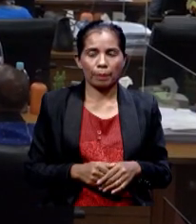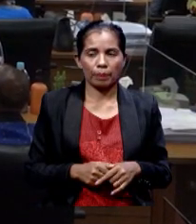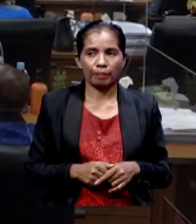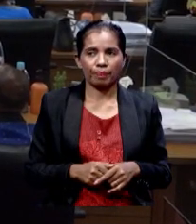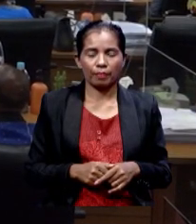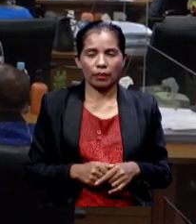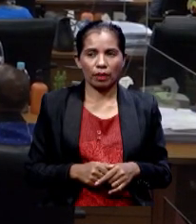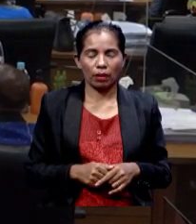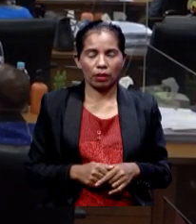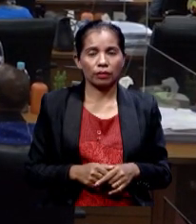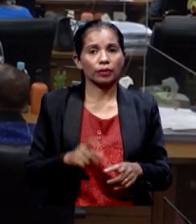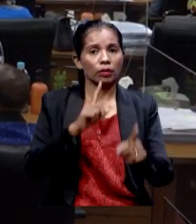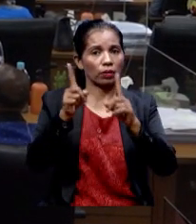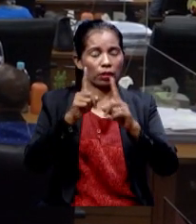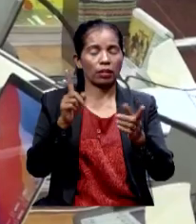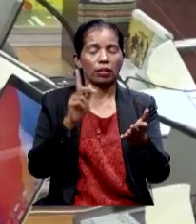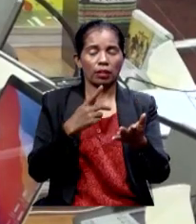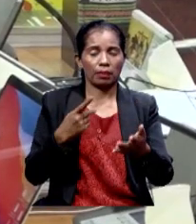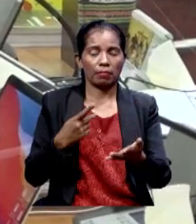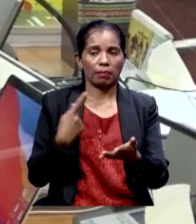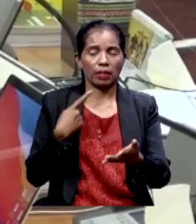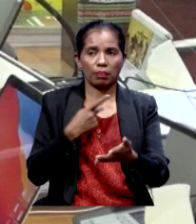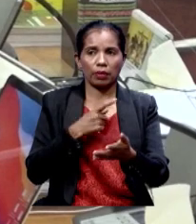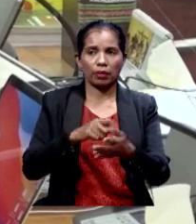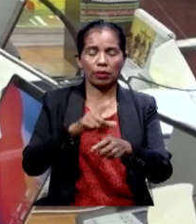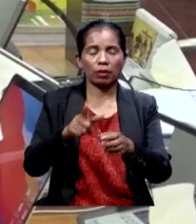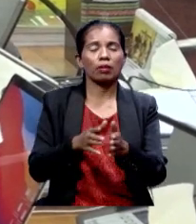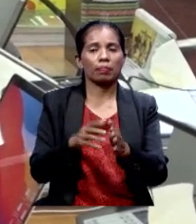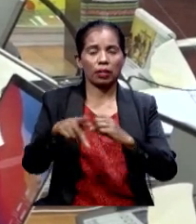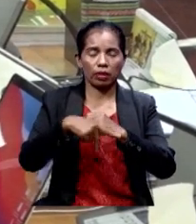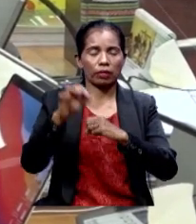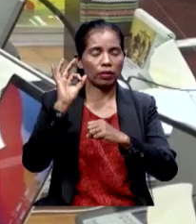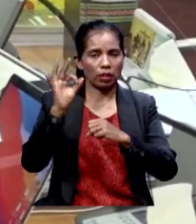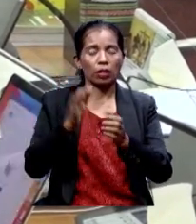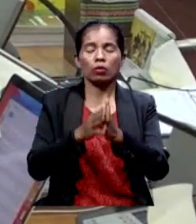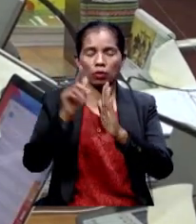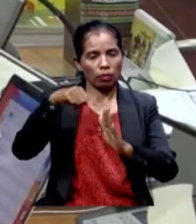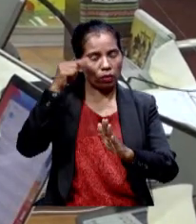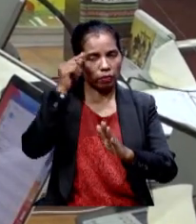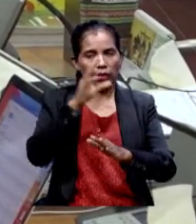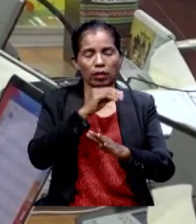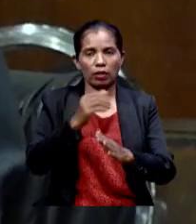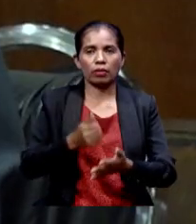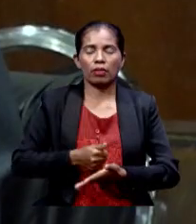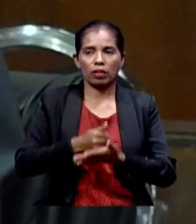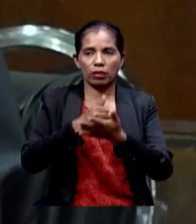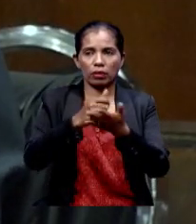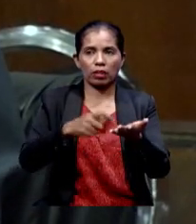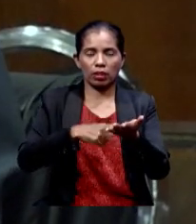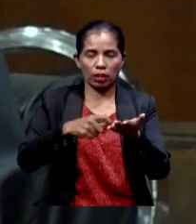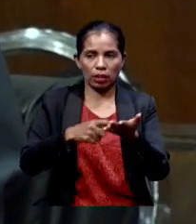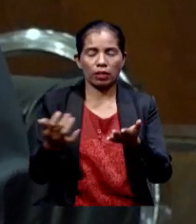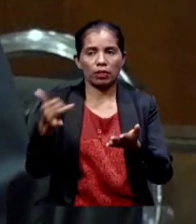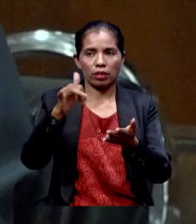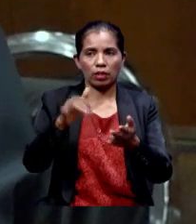Durante a intervenção em plenária, bancada fratelim, russo governo, li russo ministério relevante, ato facilita técnico perito sira,